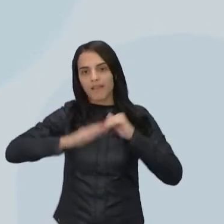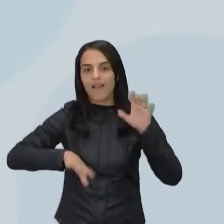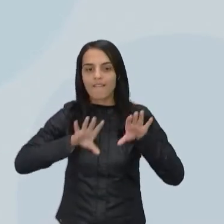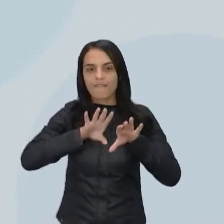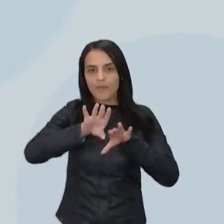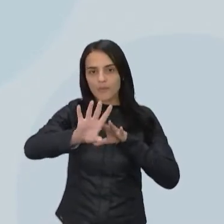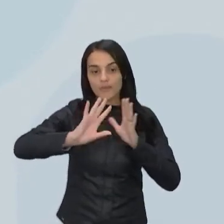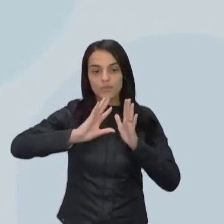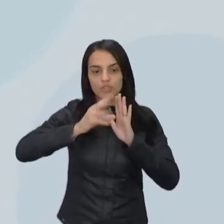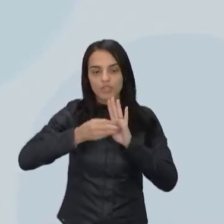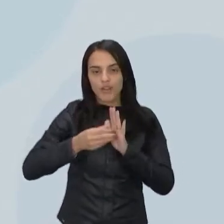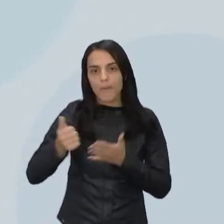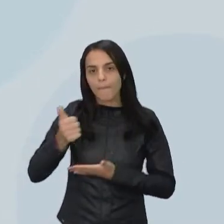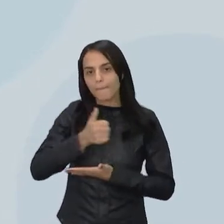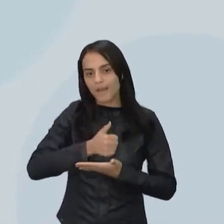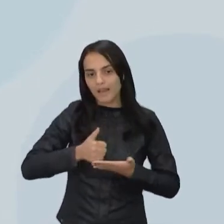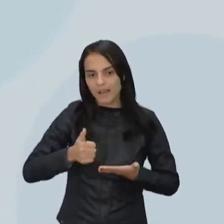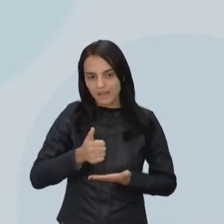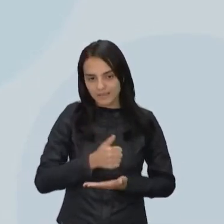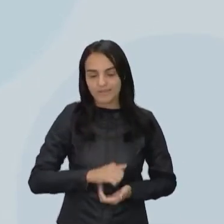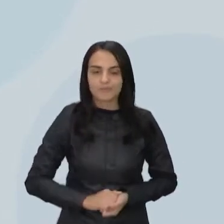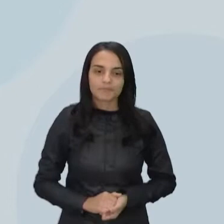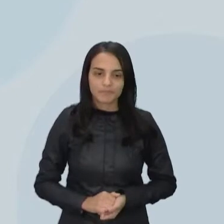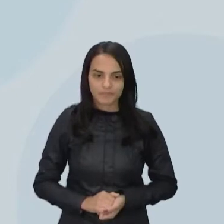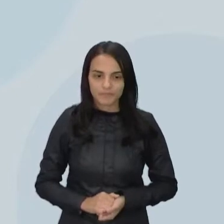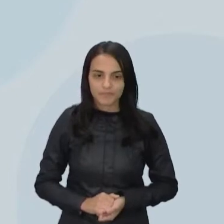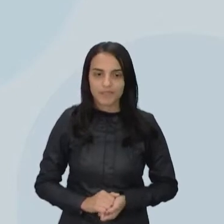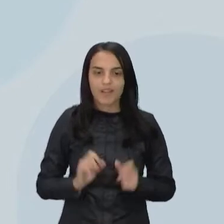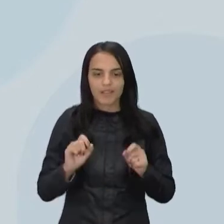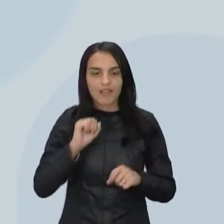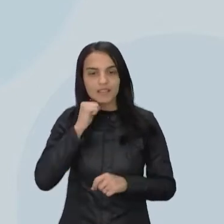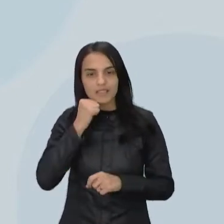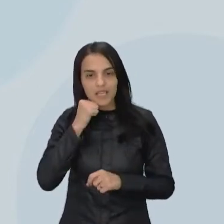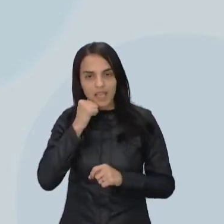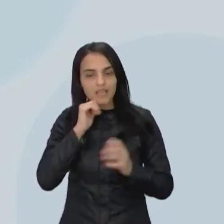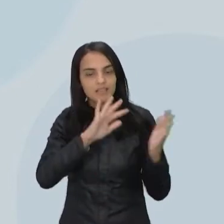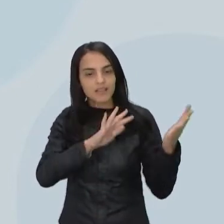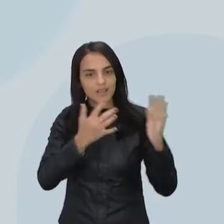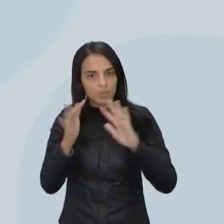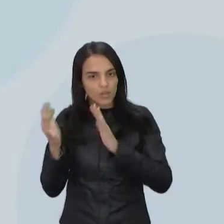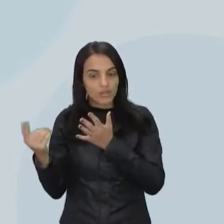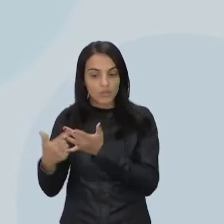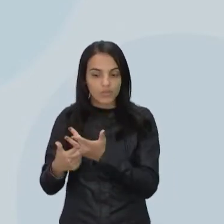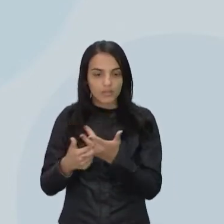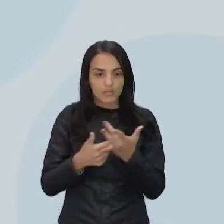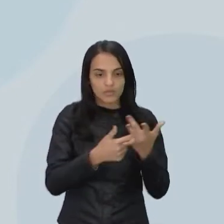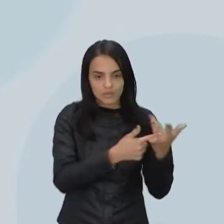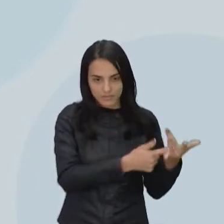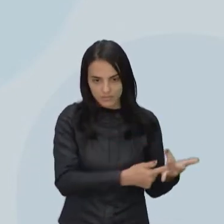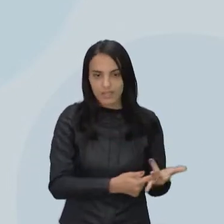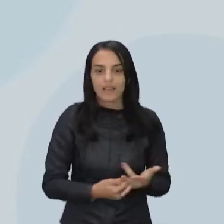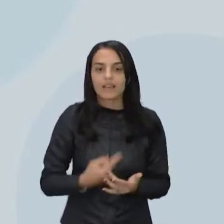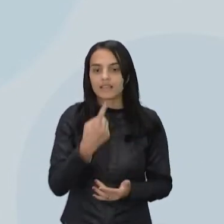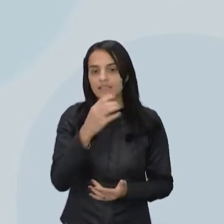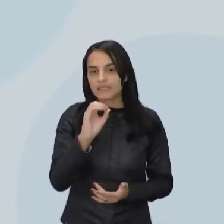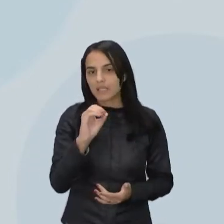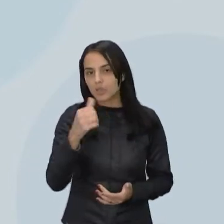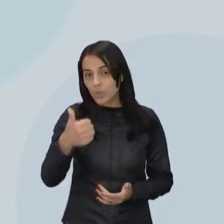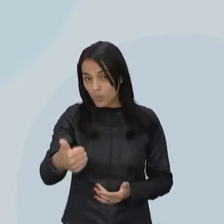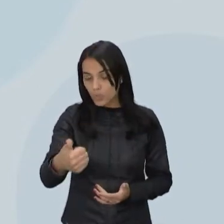geral básica, né? Onde você tem a das ciências da natureza e suas tecnologias 101, tem